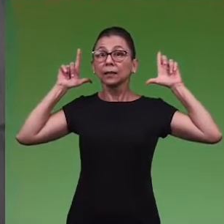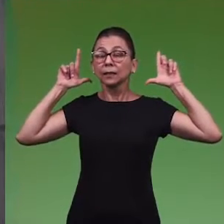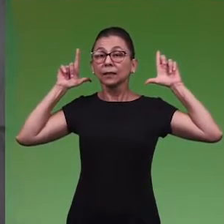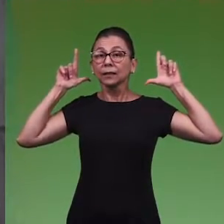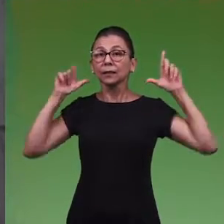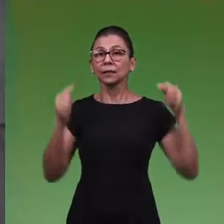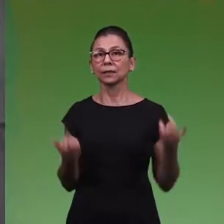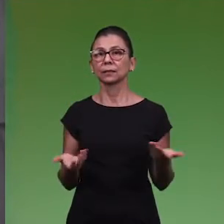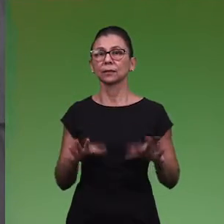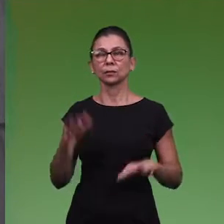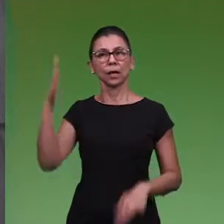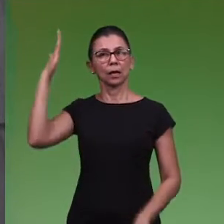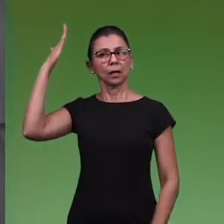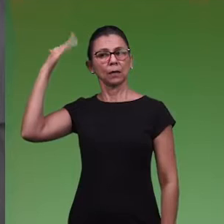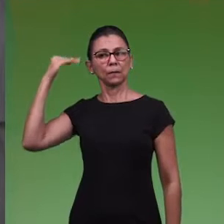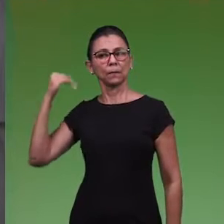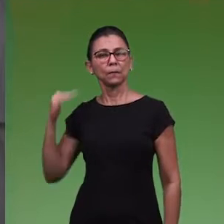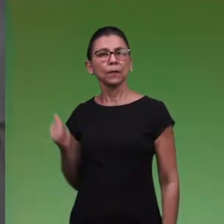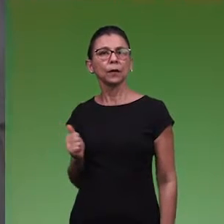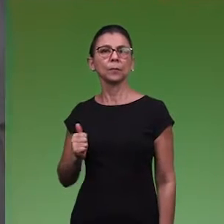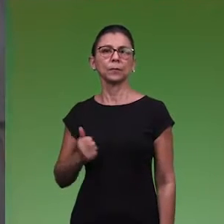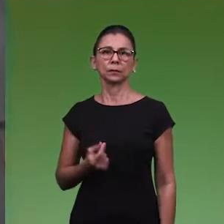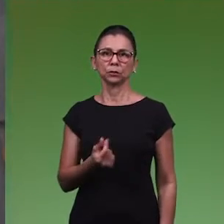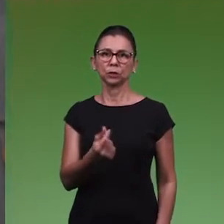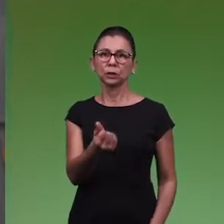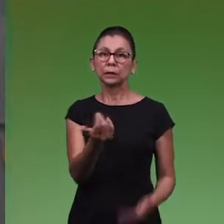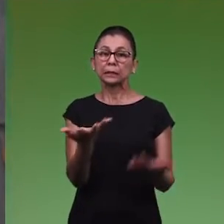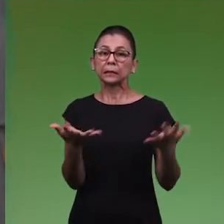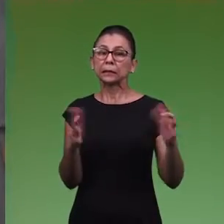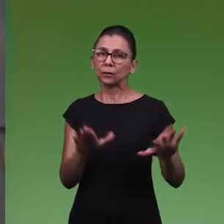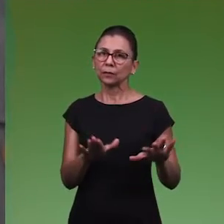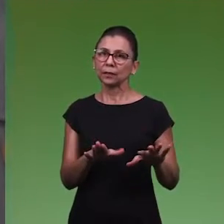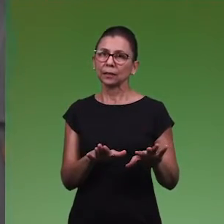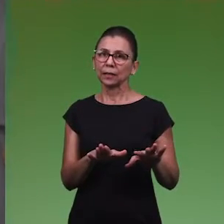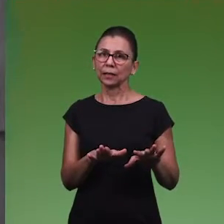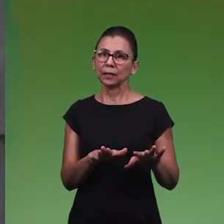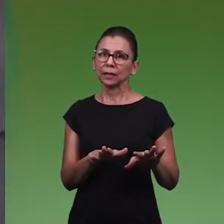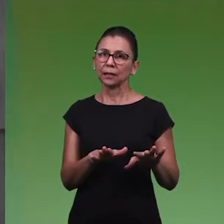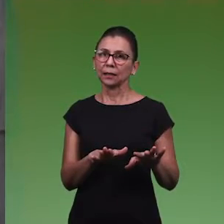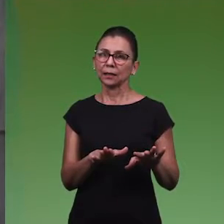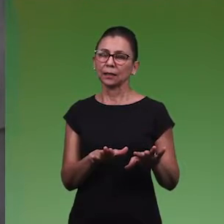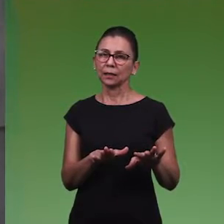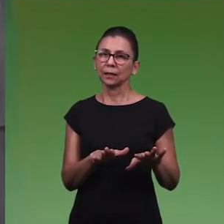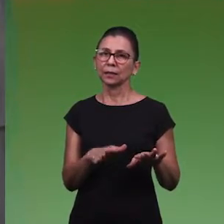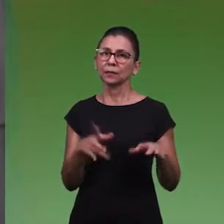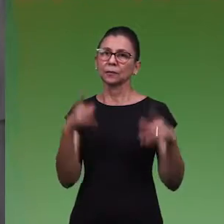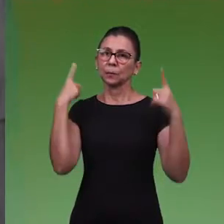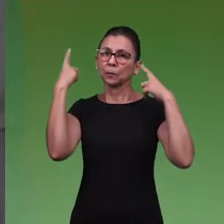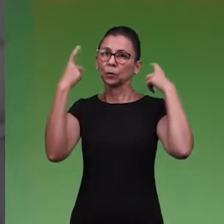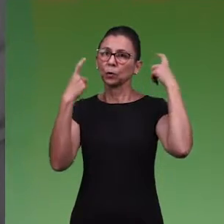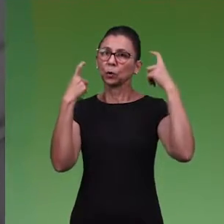ele vai buscar o bem do povo de Deus, o bem da igreja.